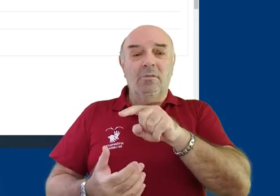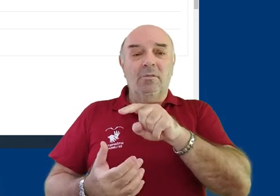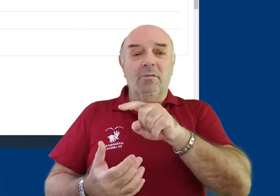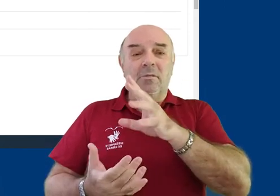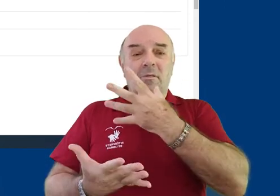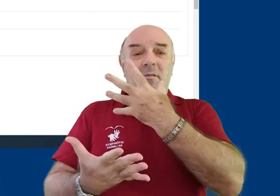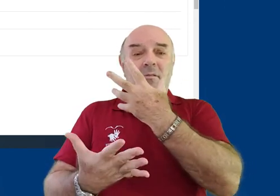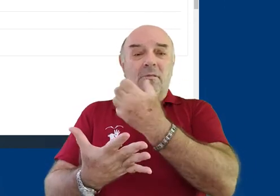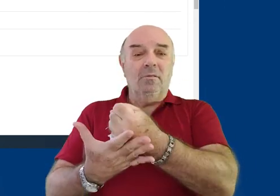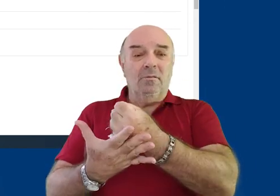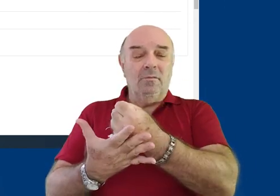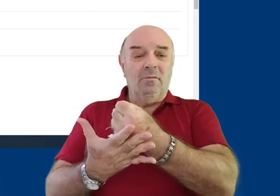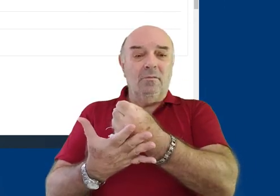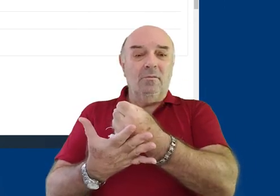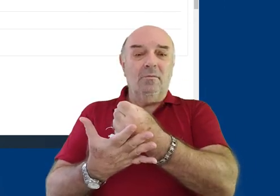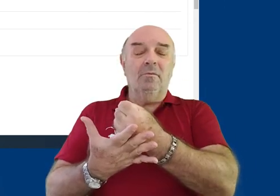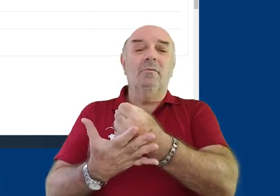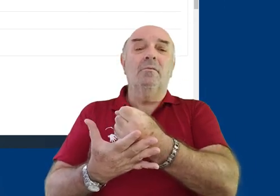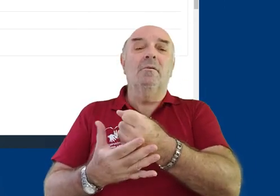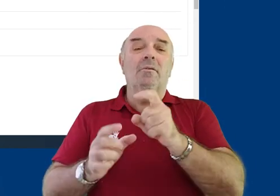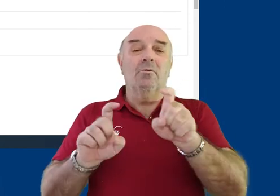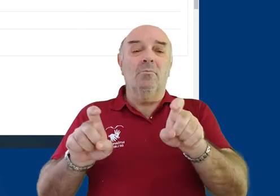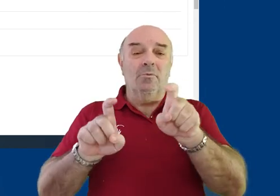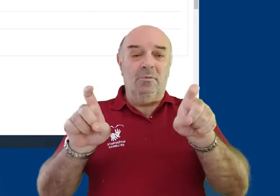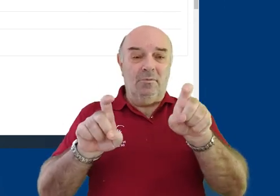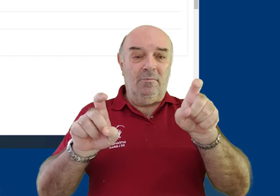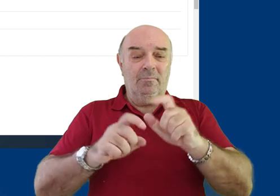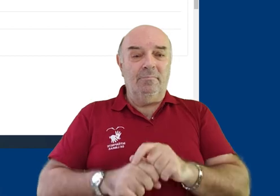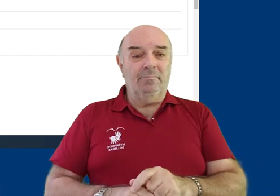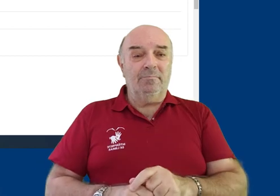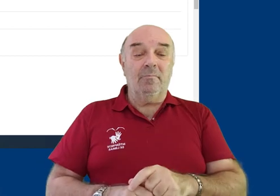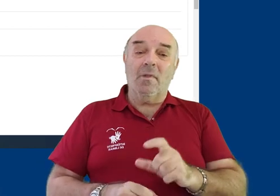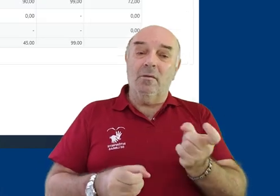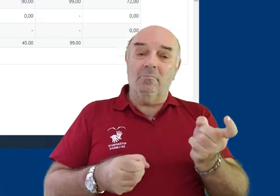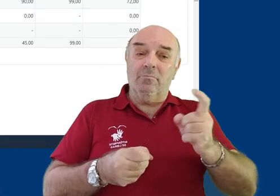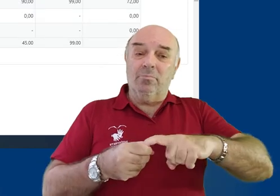Download, o sistema gerará um arquivo que será baixado no